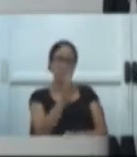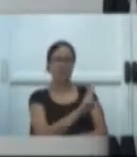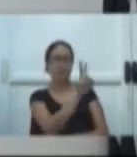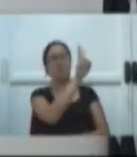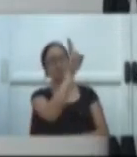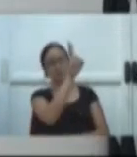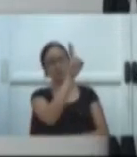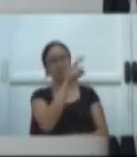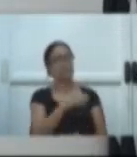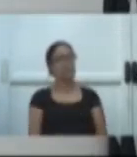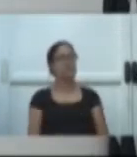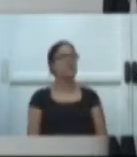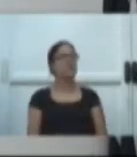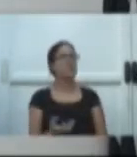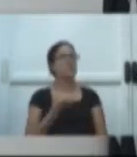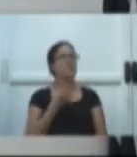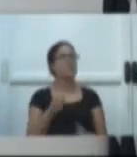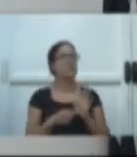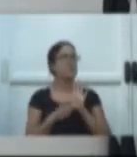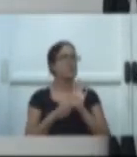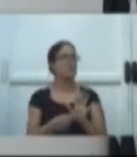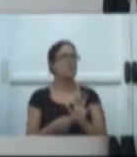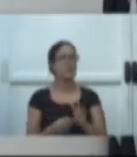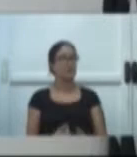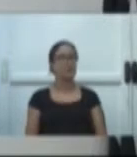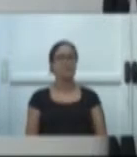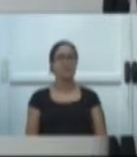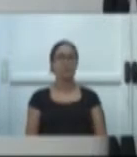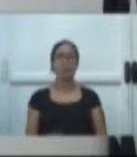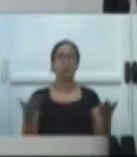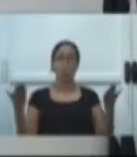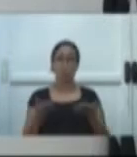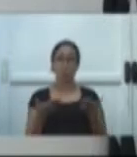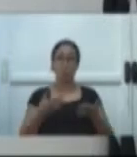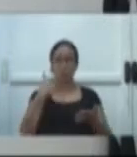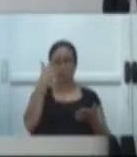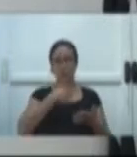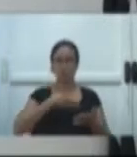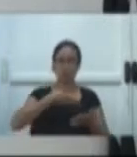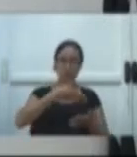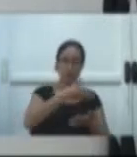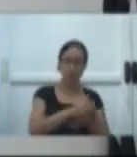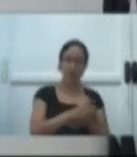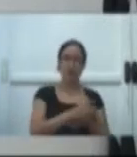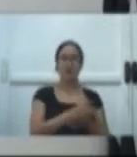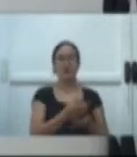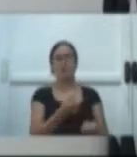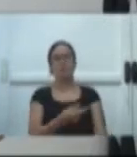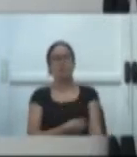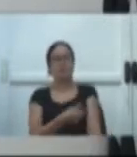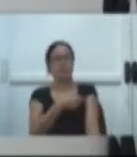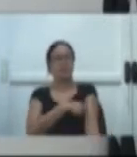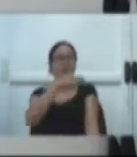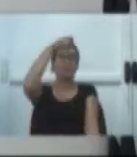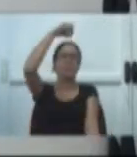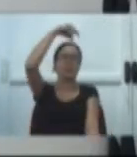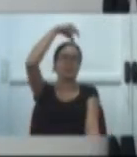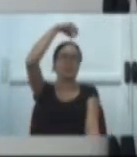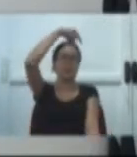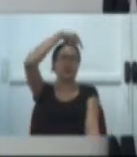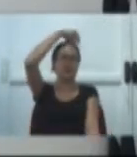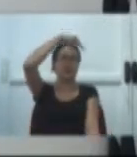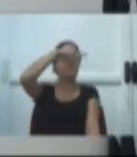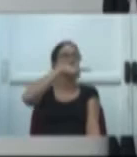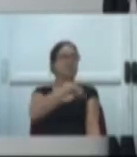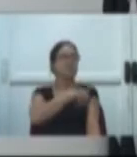Hoje mesmo, doutora Mayra, lá estive para tomar soro também, e fui apresentada a três novos médicos